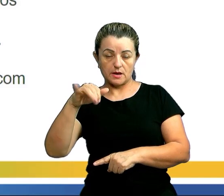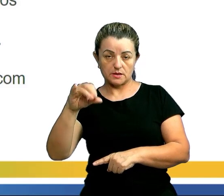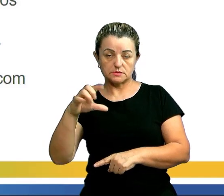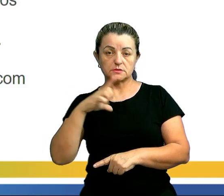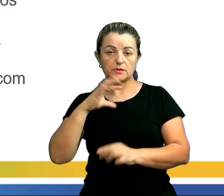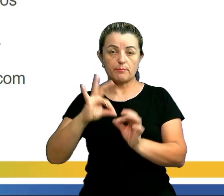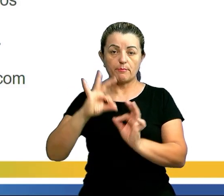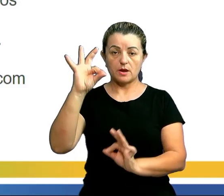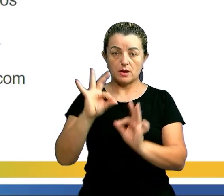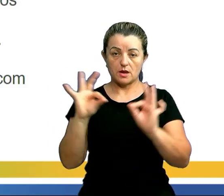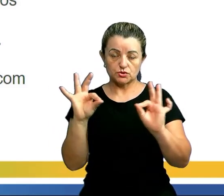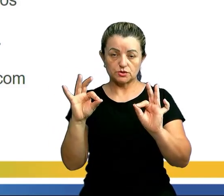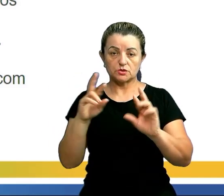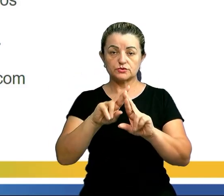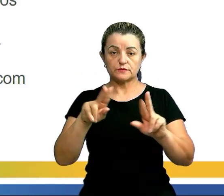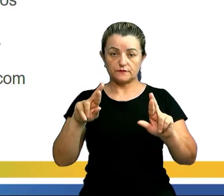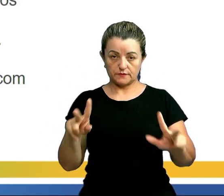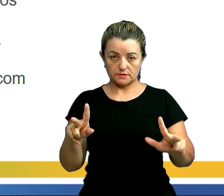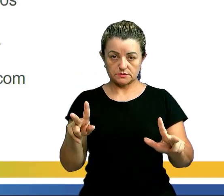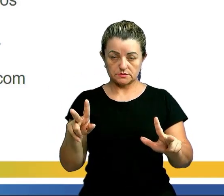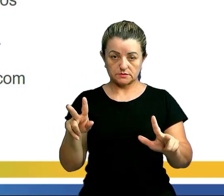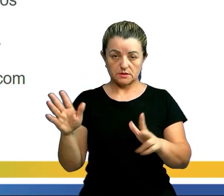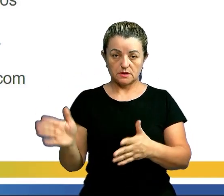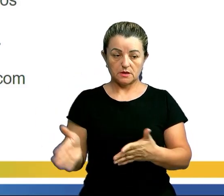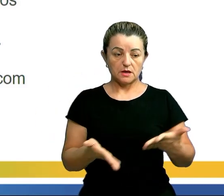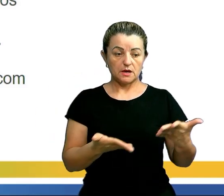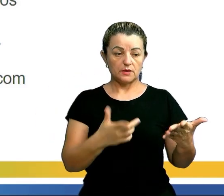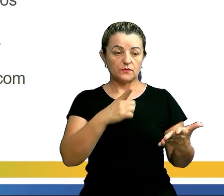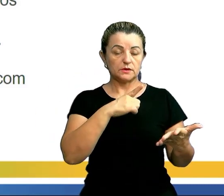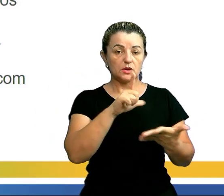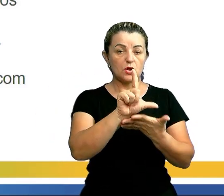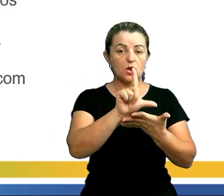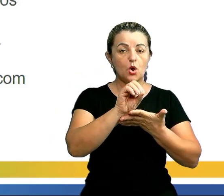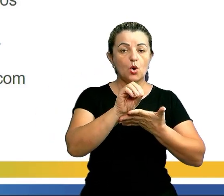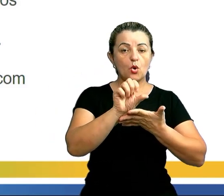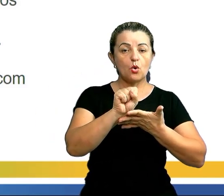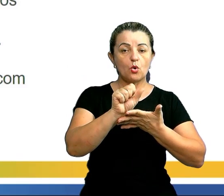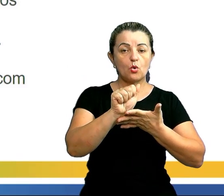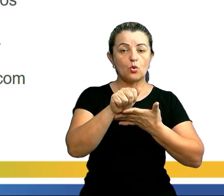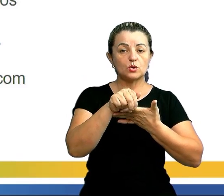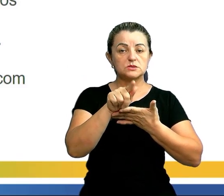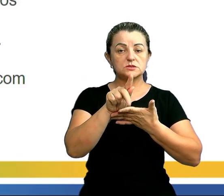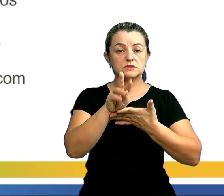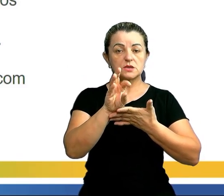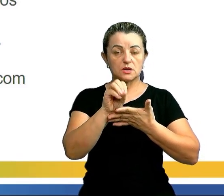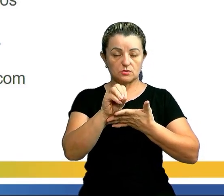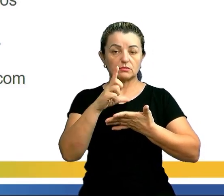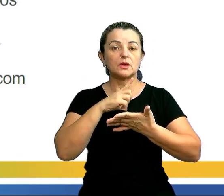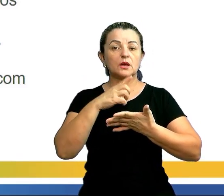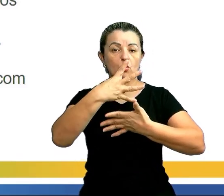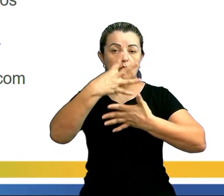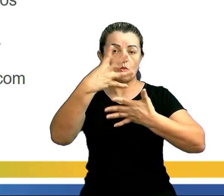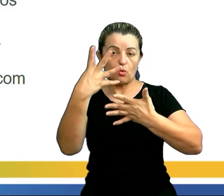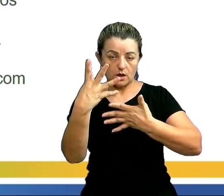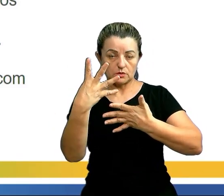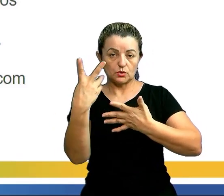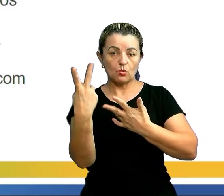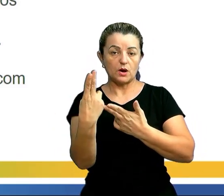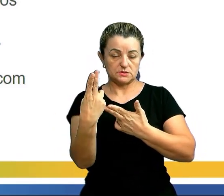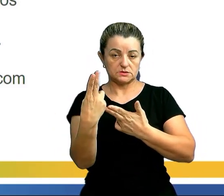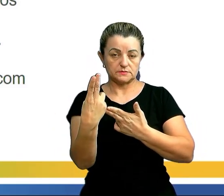medidas diferentes. E vamos fechar essa etapa com o losango, quadrilátero equilátero formado por quatro lados